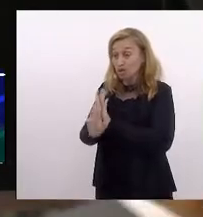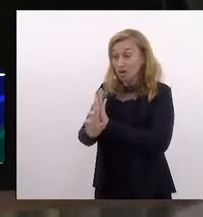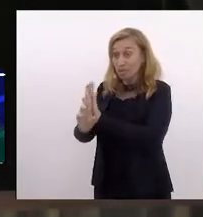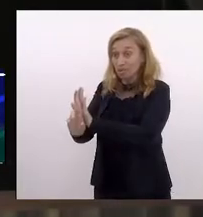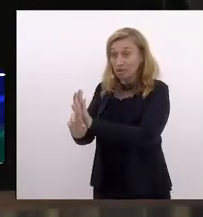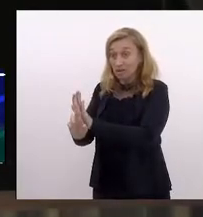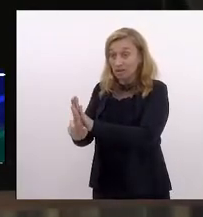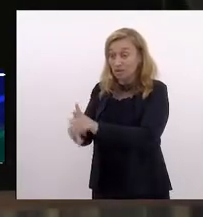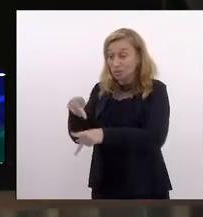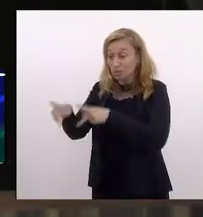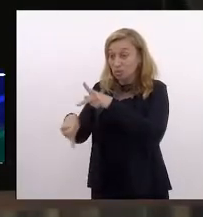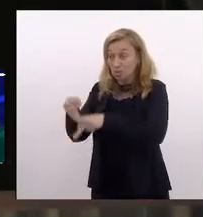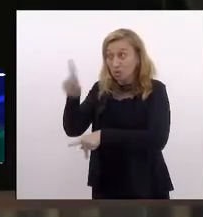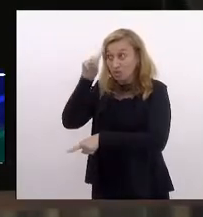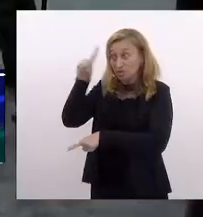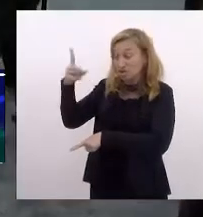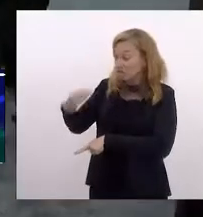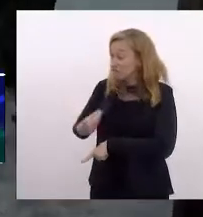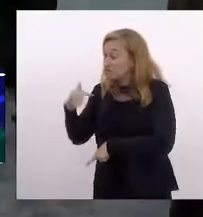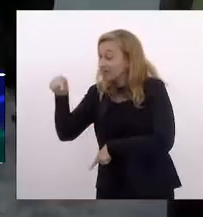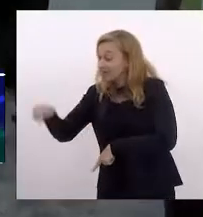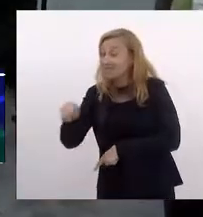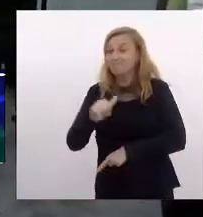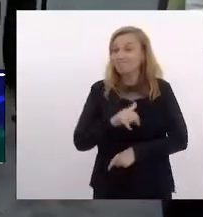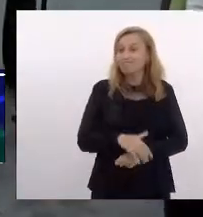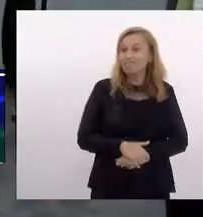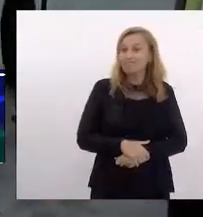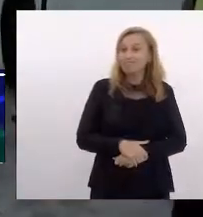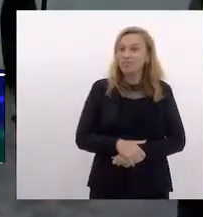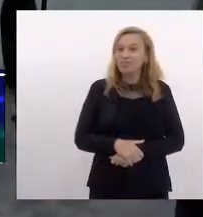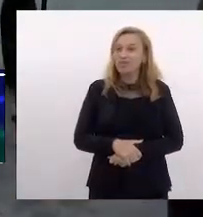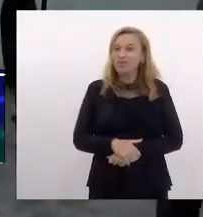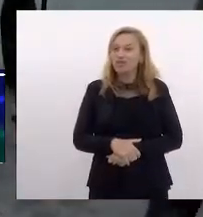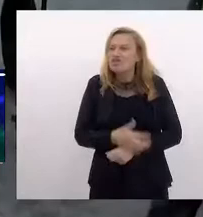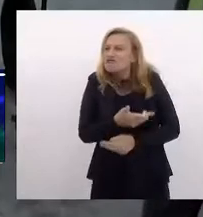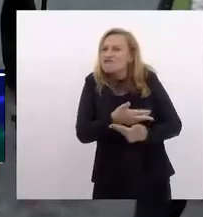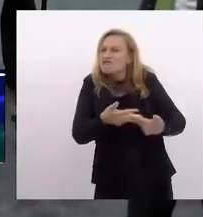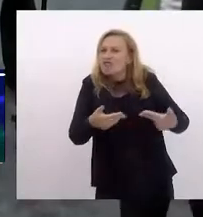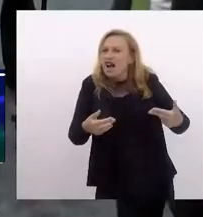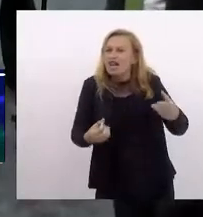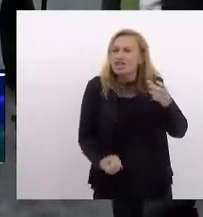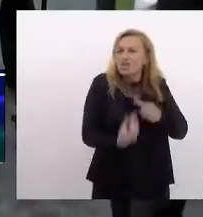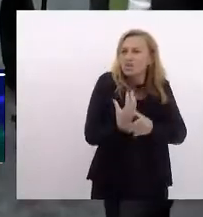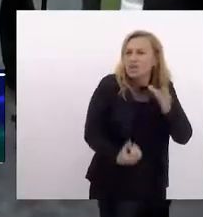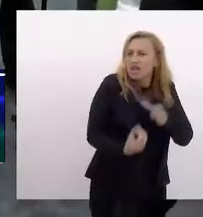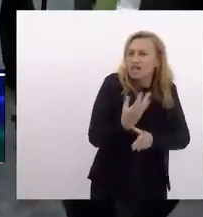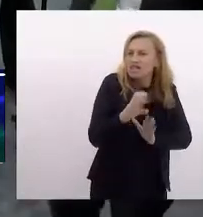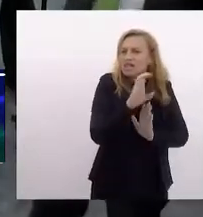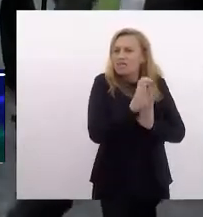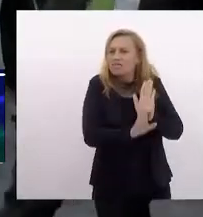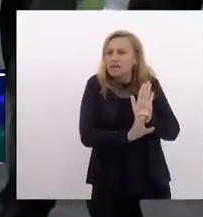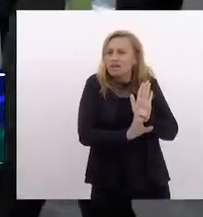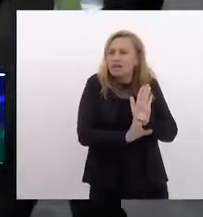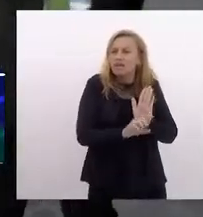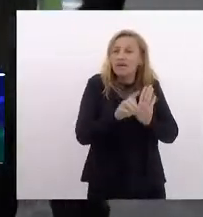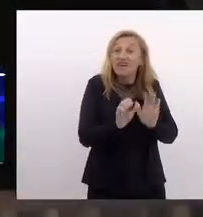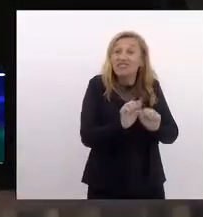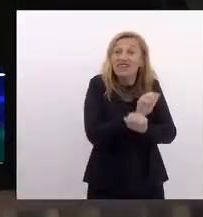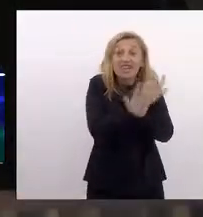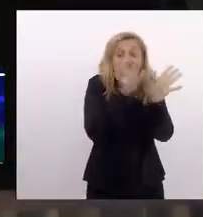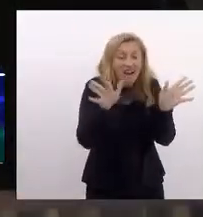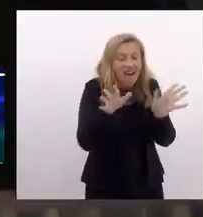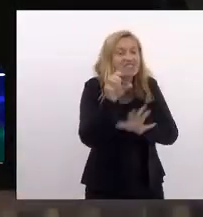representantes do povo de Deus que tem aqui se ver A Profecia ementas proc fique